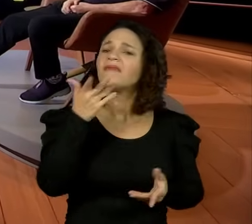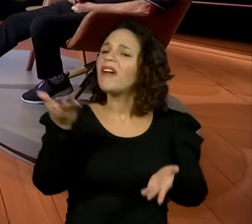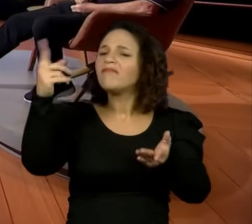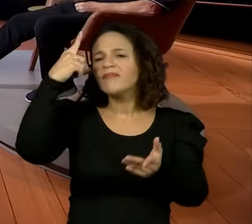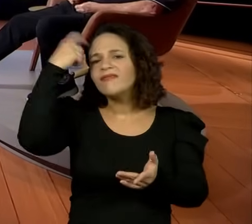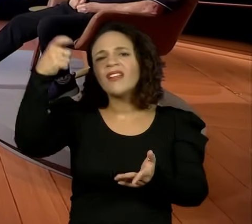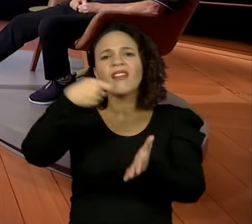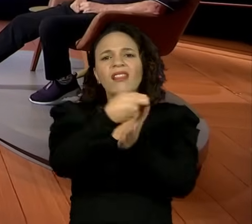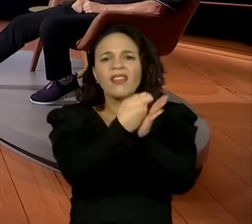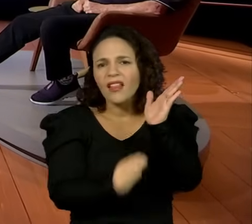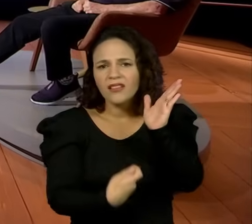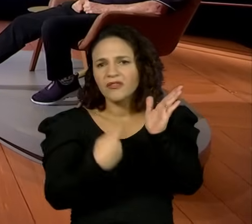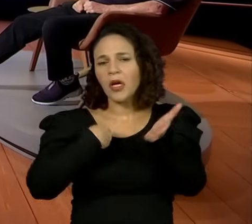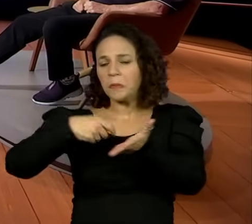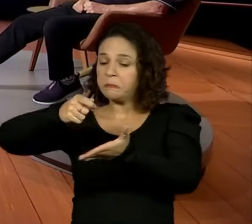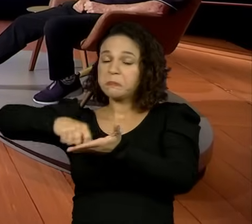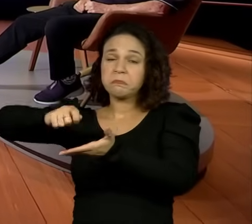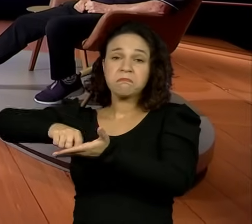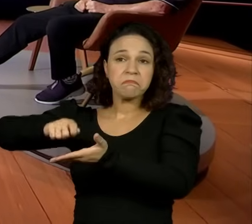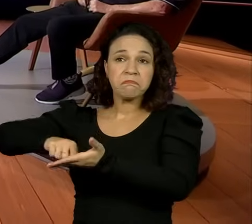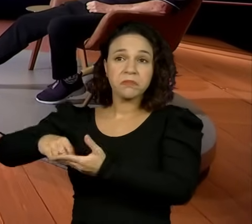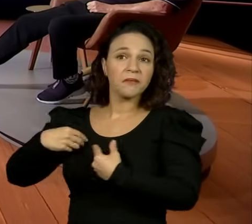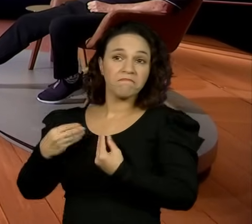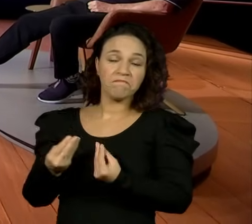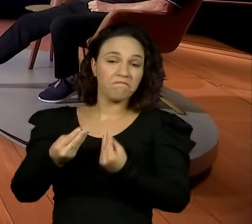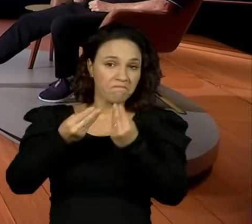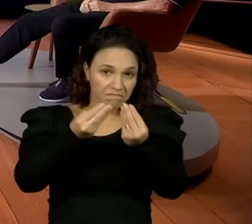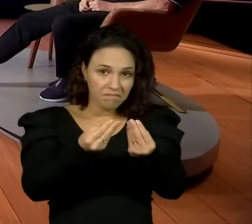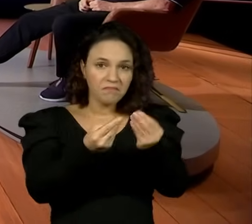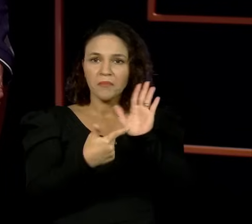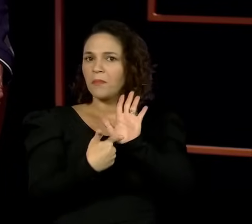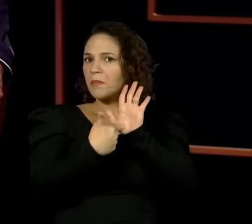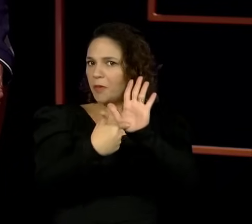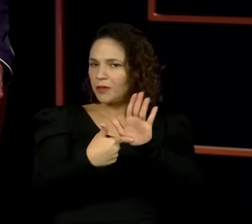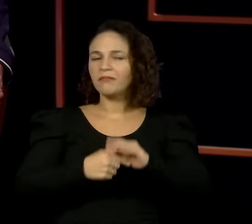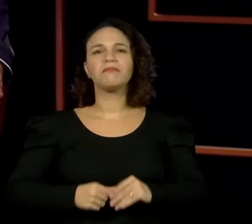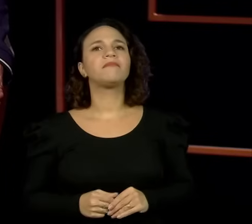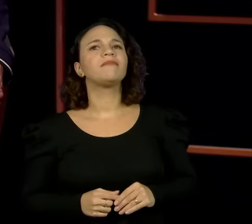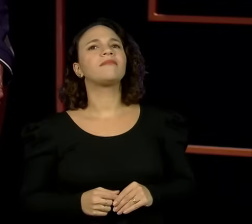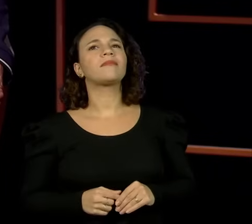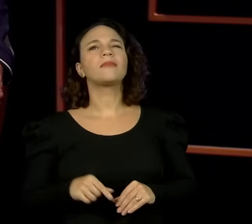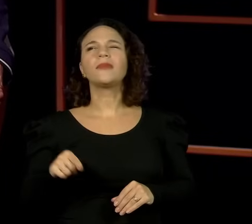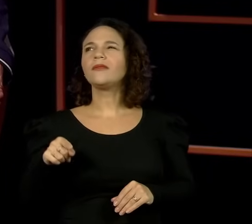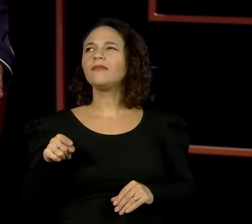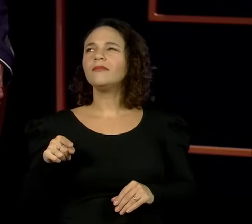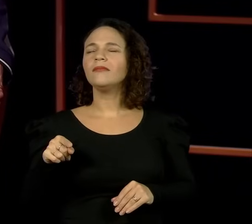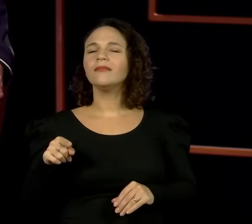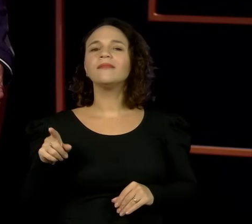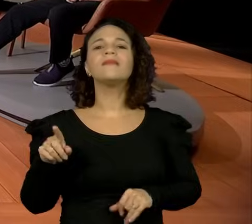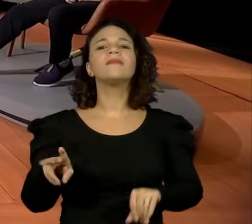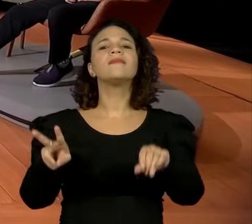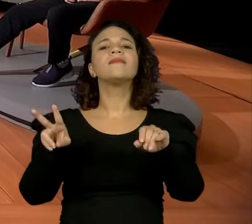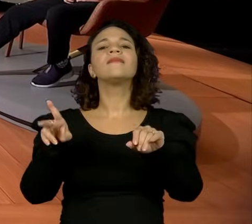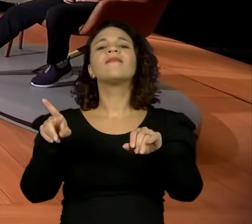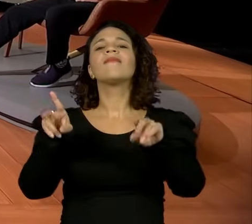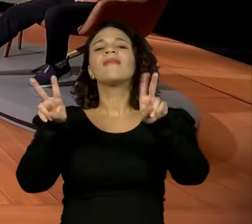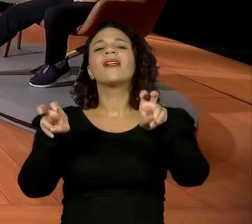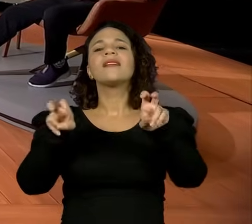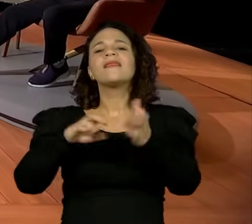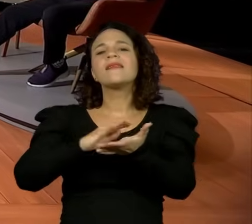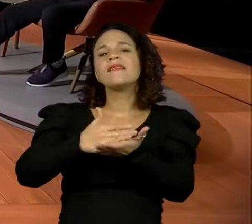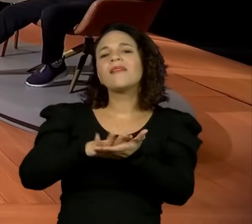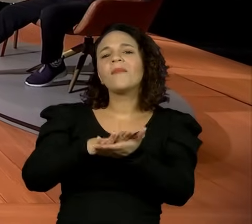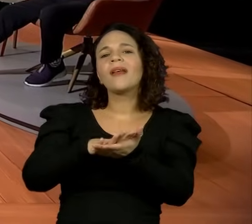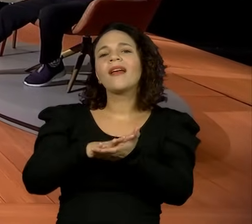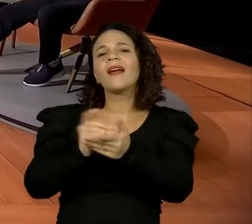coisa. Aí eu escrevi. Eu escrevi e apresentava a ele. Era o Sambinha e Frevinho. E